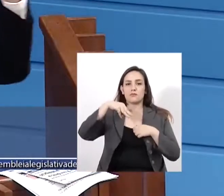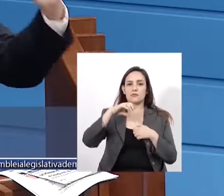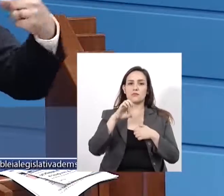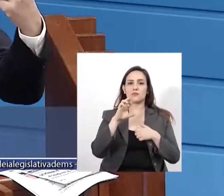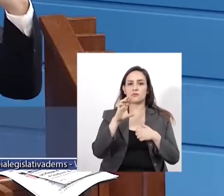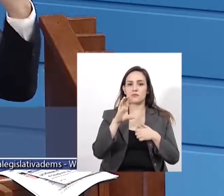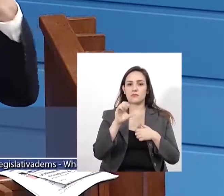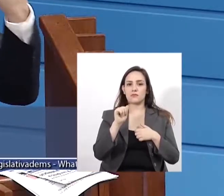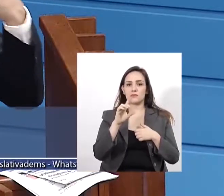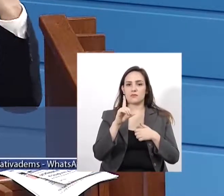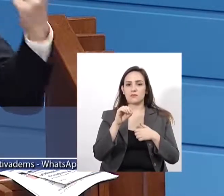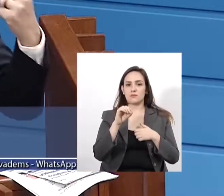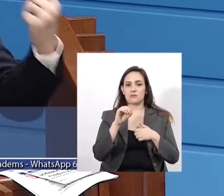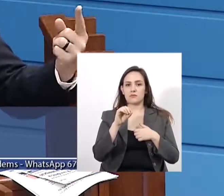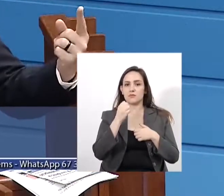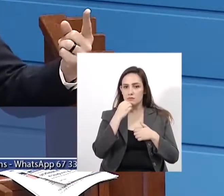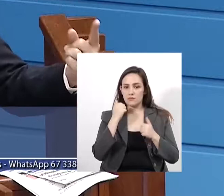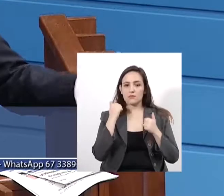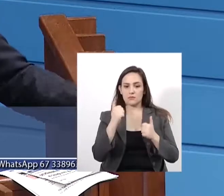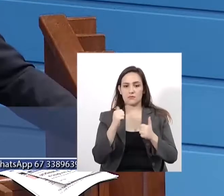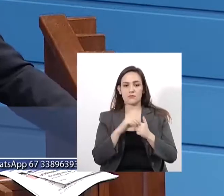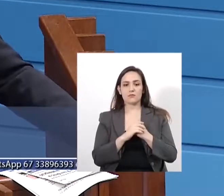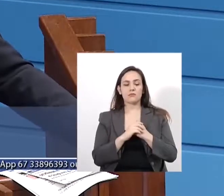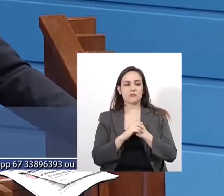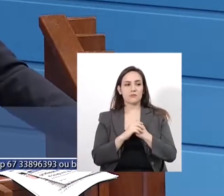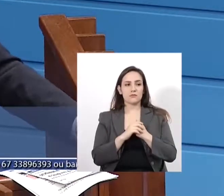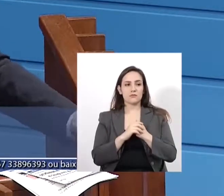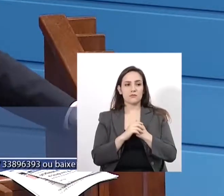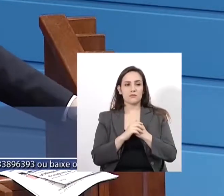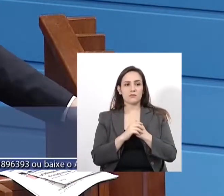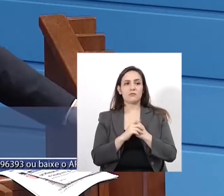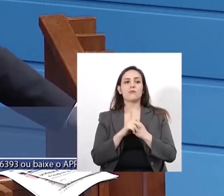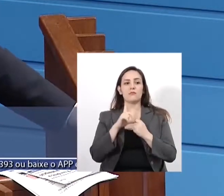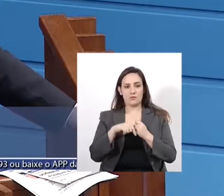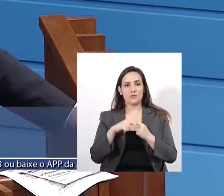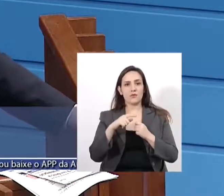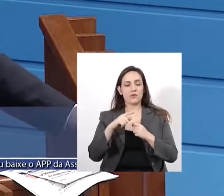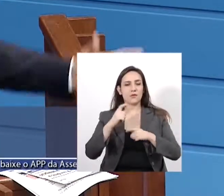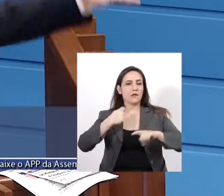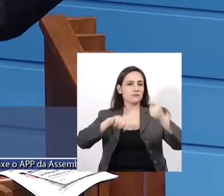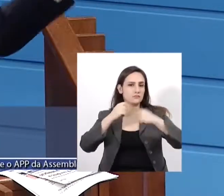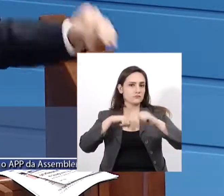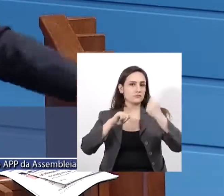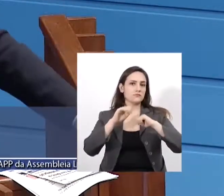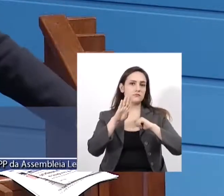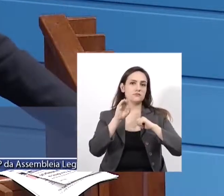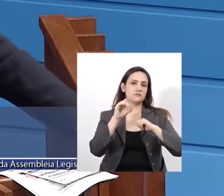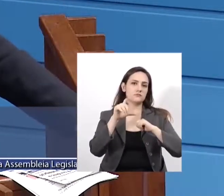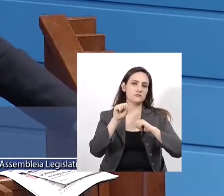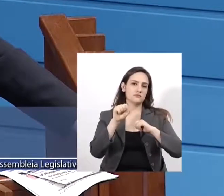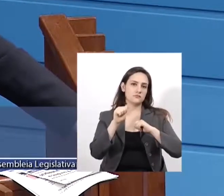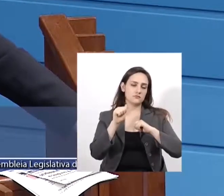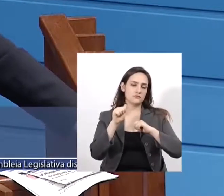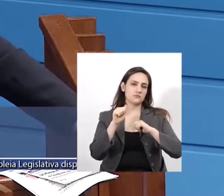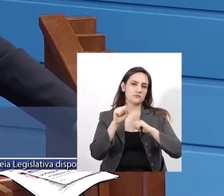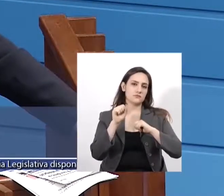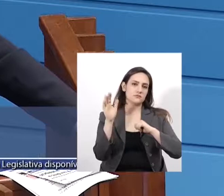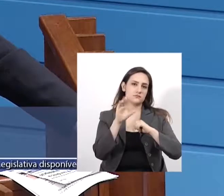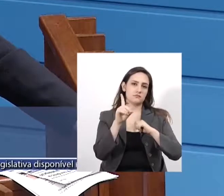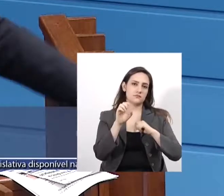o mercado está no aguardo dessa reforma, as bolsas